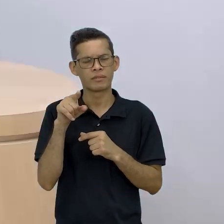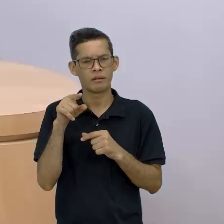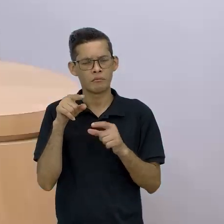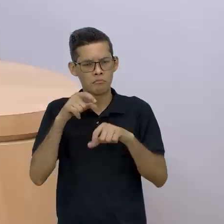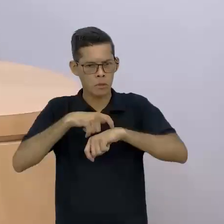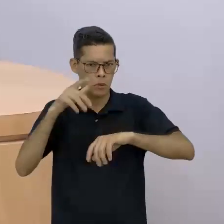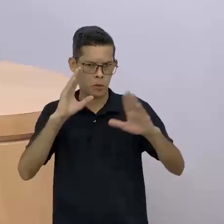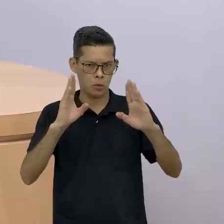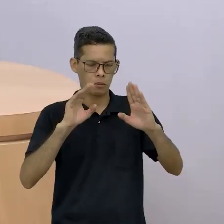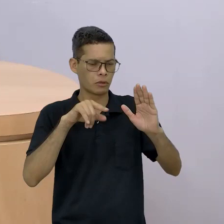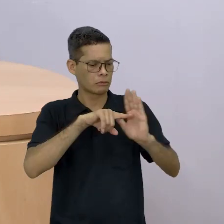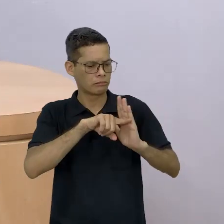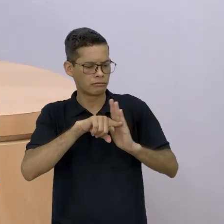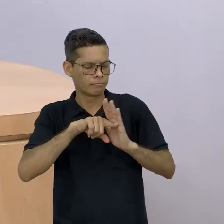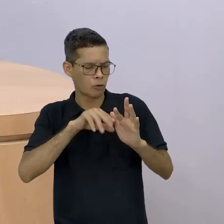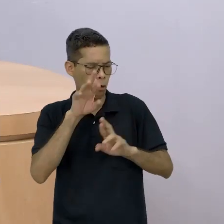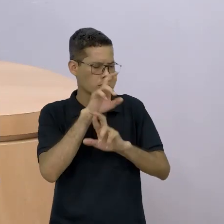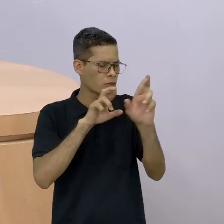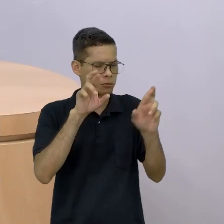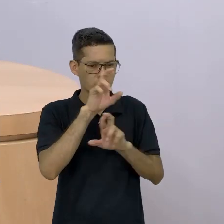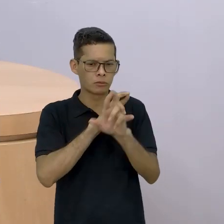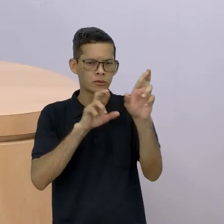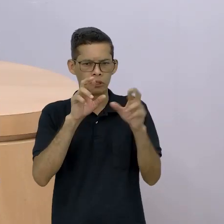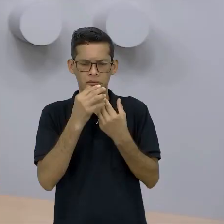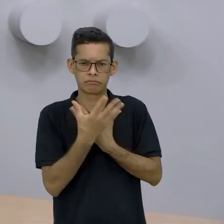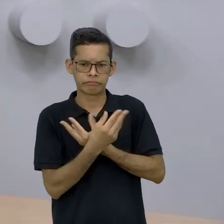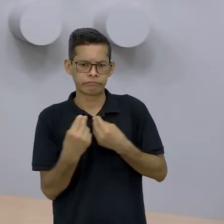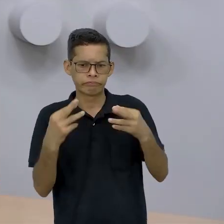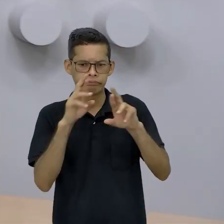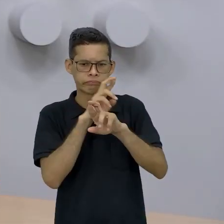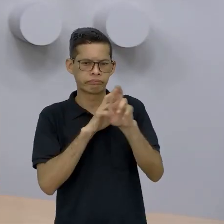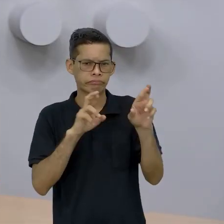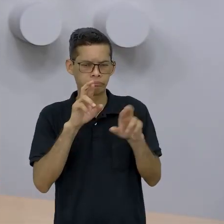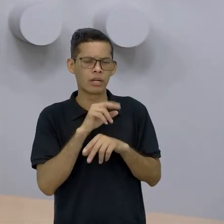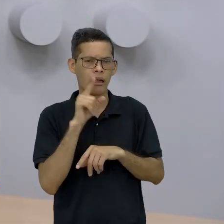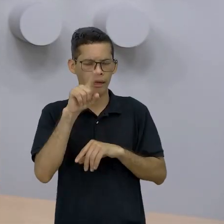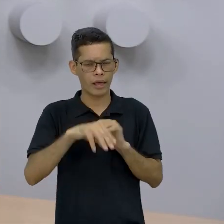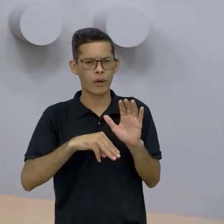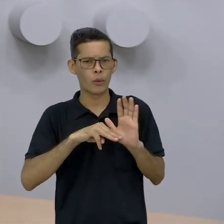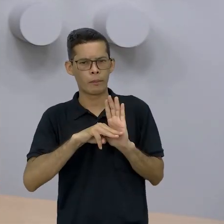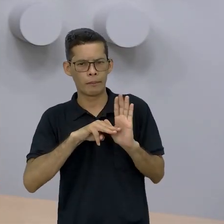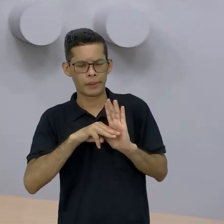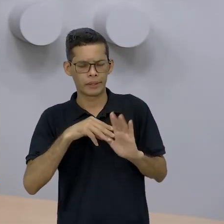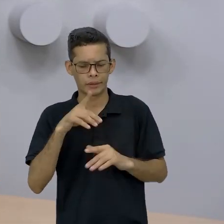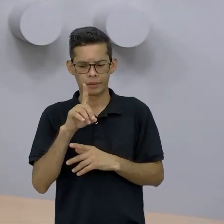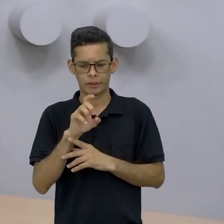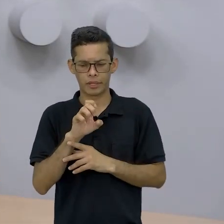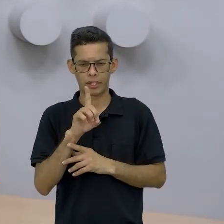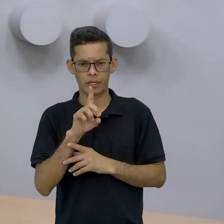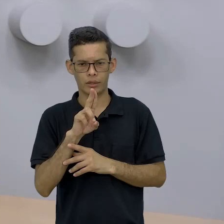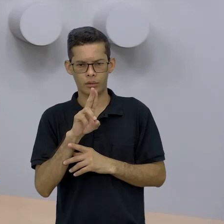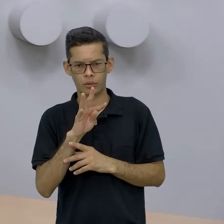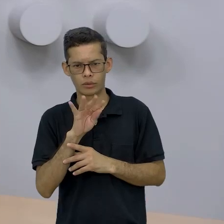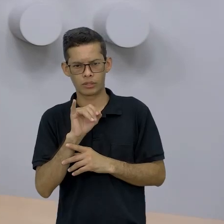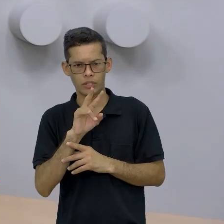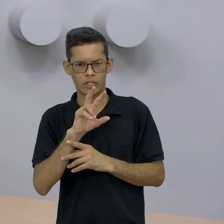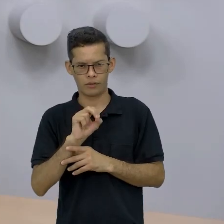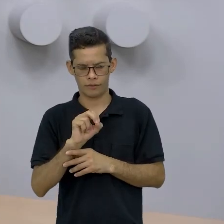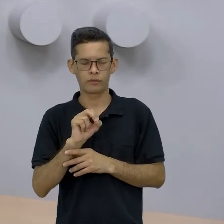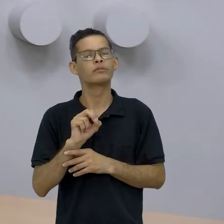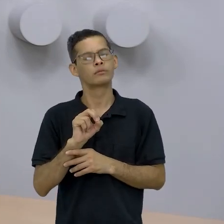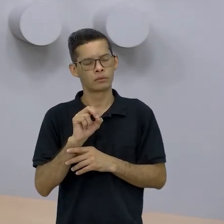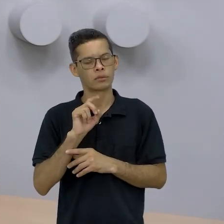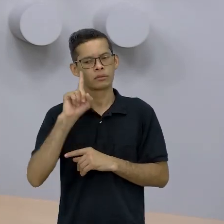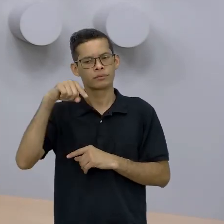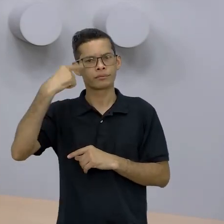observação. Sim. É o chamado método dedutivo. Né? Quando chega o